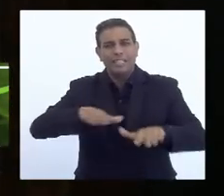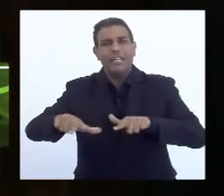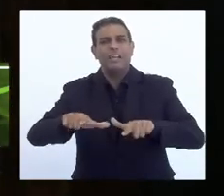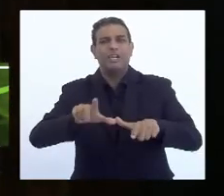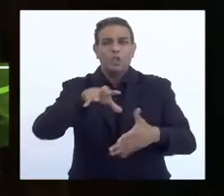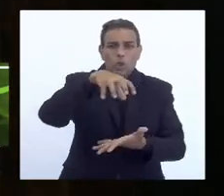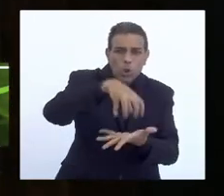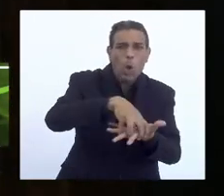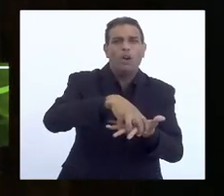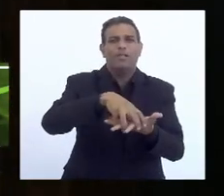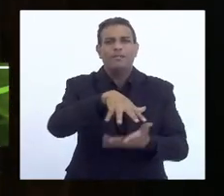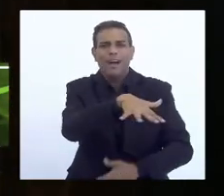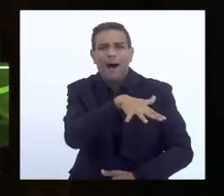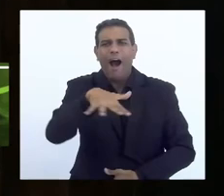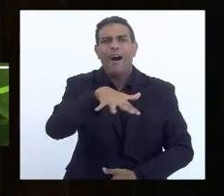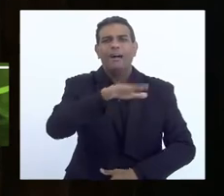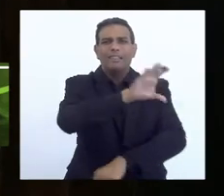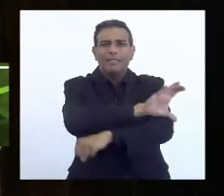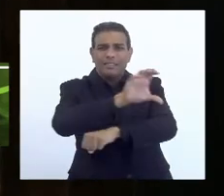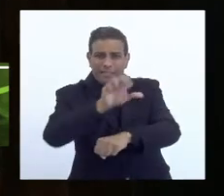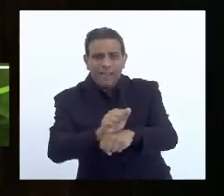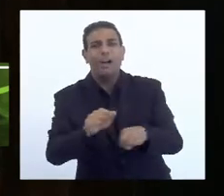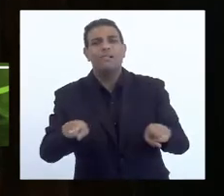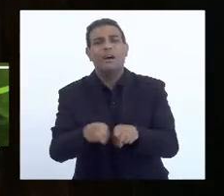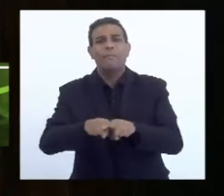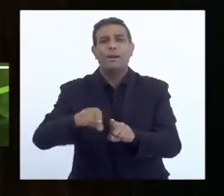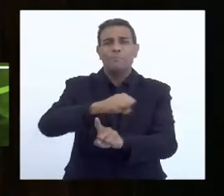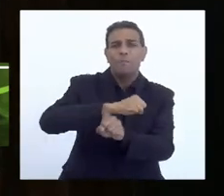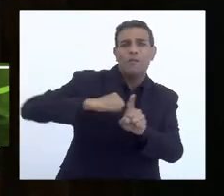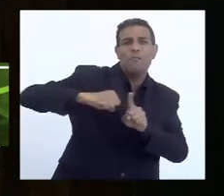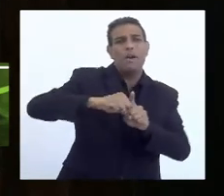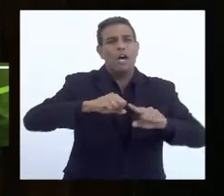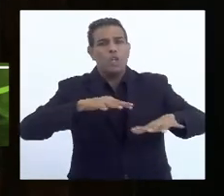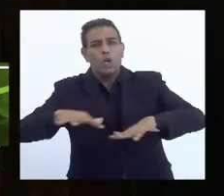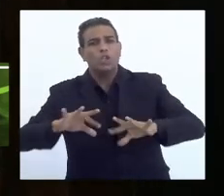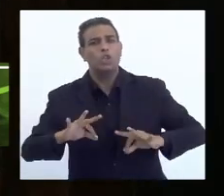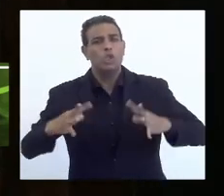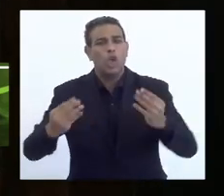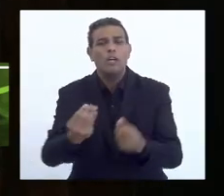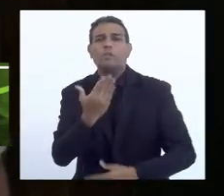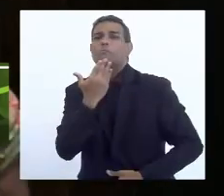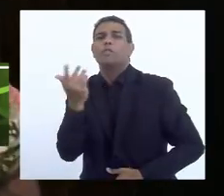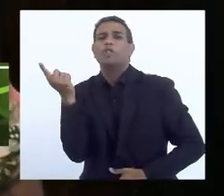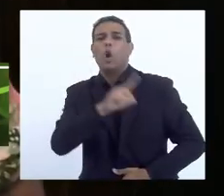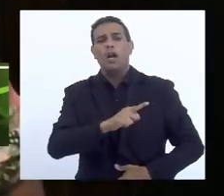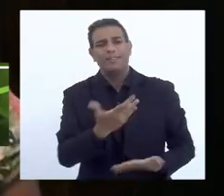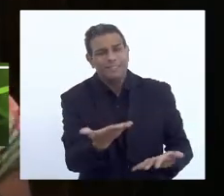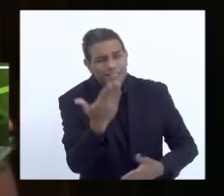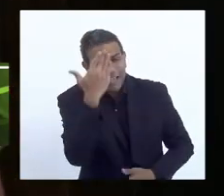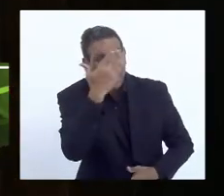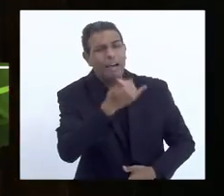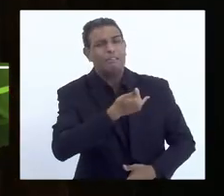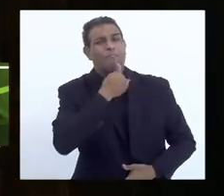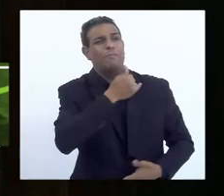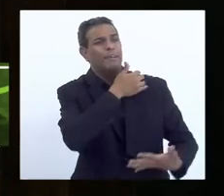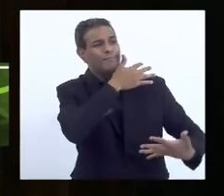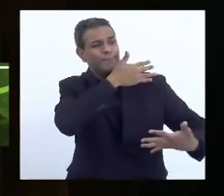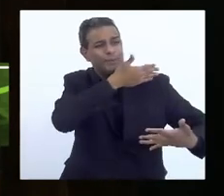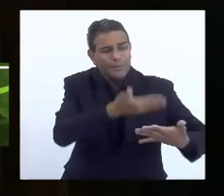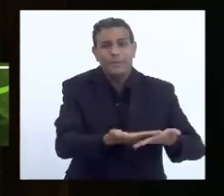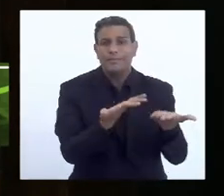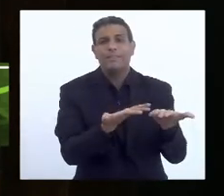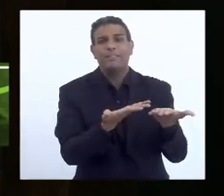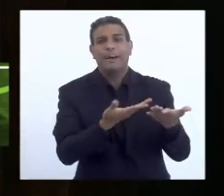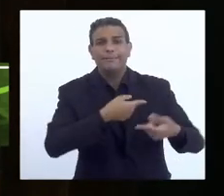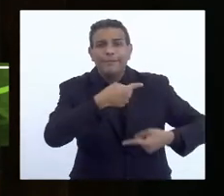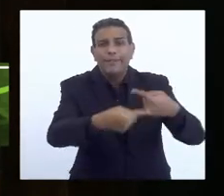central dos estudantes, seja no movimento social. E nós fazemos isso porque, infelizmente, esses espaços eles são um